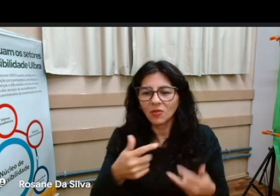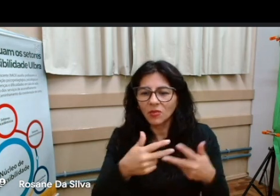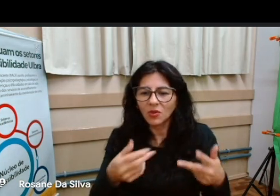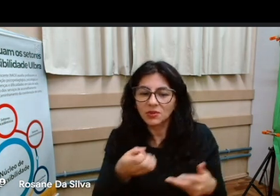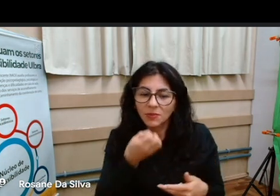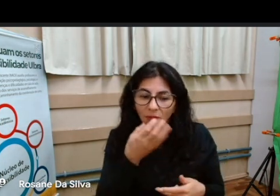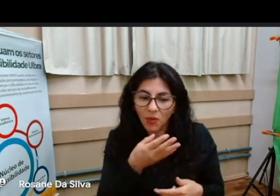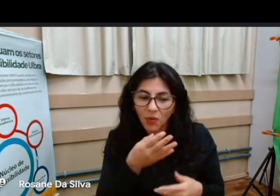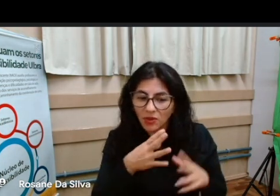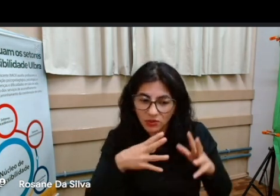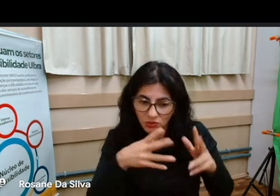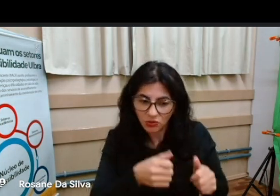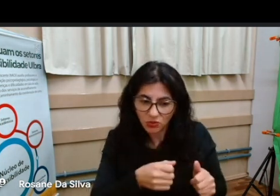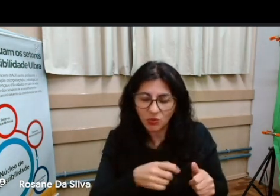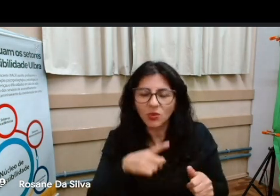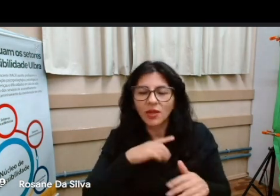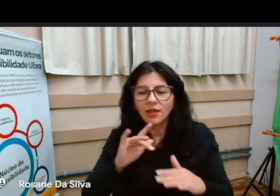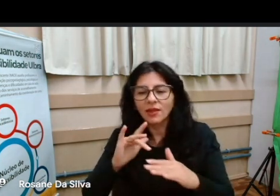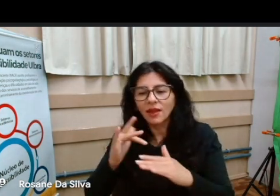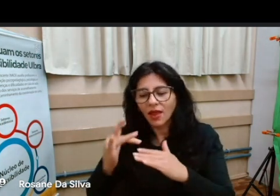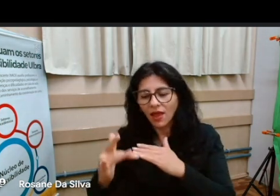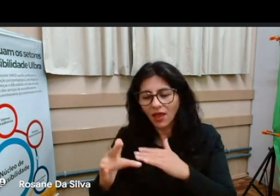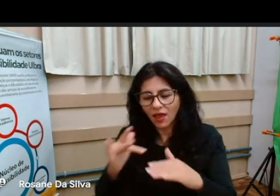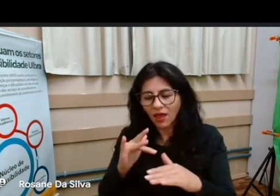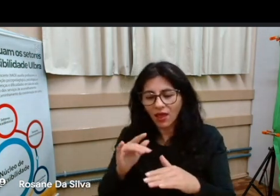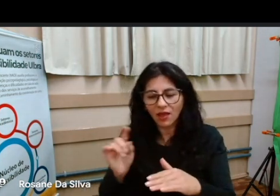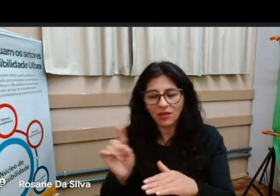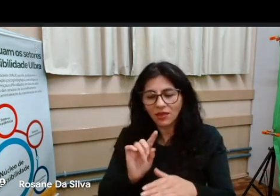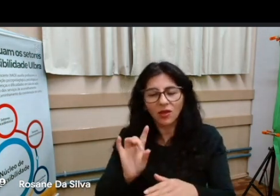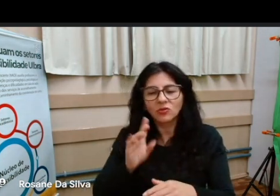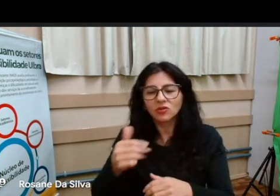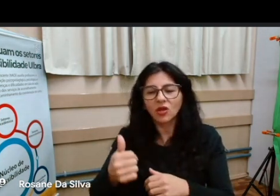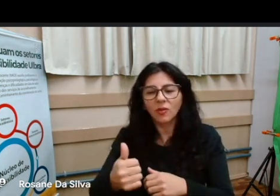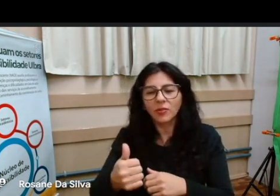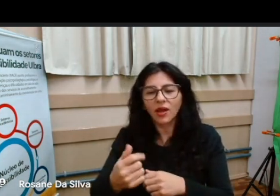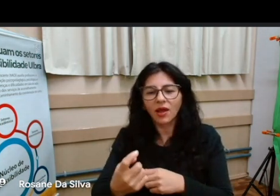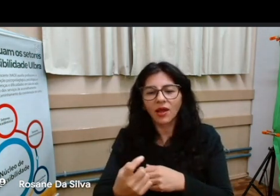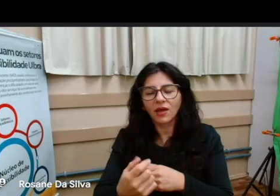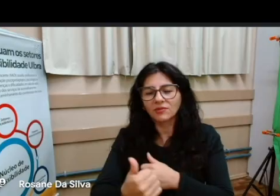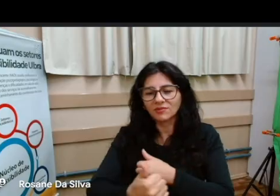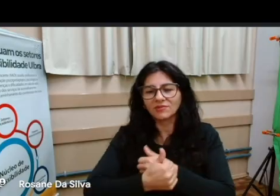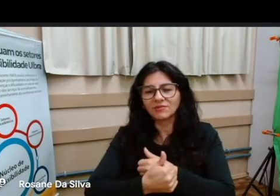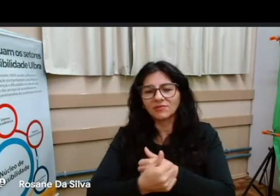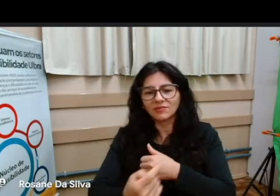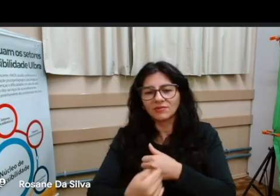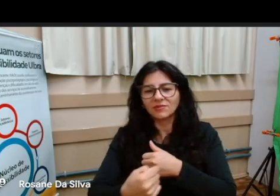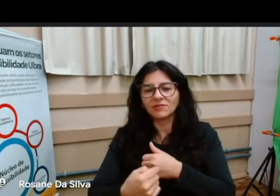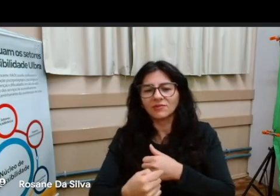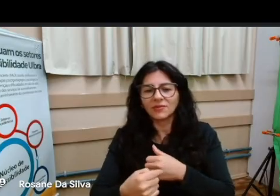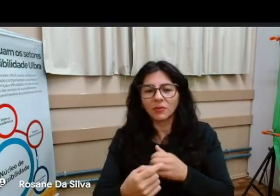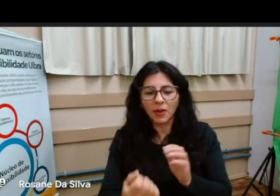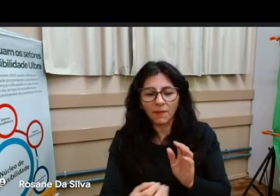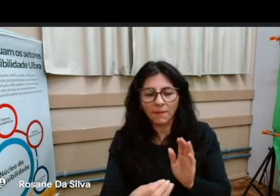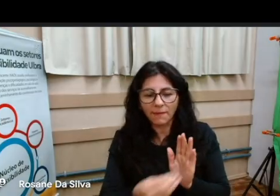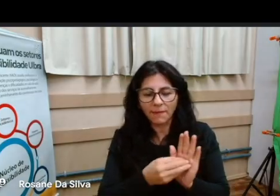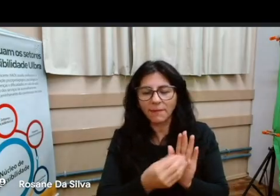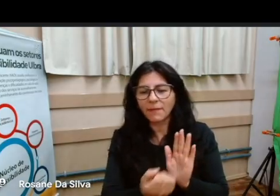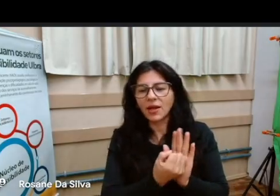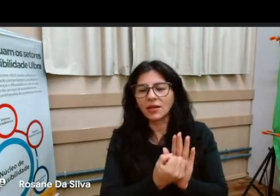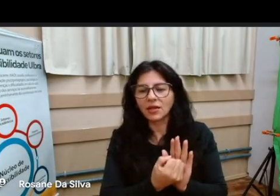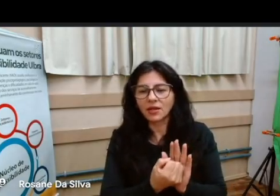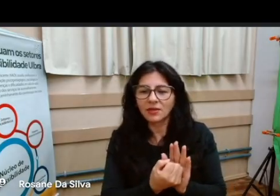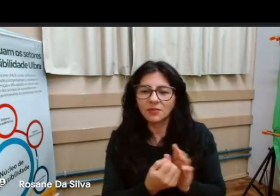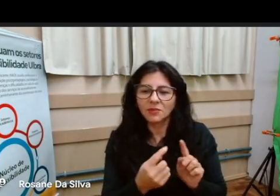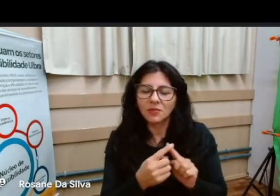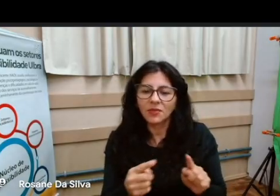uma coisa boa de tudo isso é que tem aí as redes sociais não só pras curtidas E pra lacração mas assim não vai